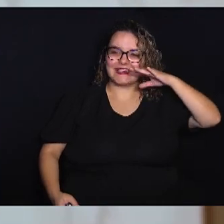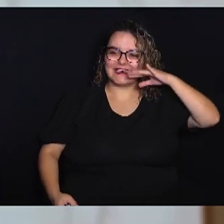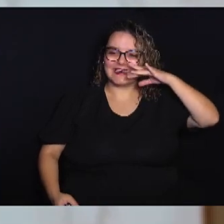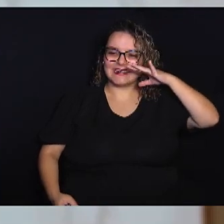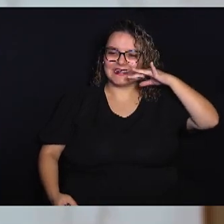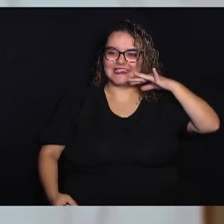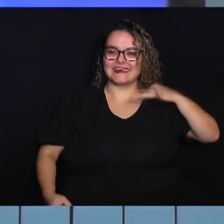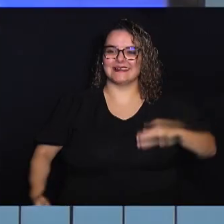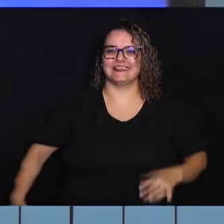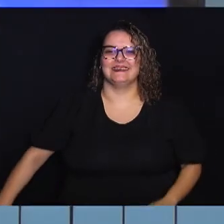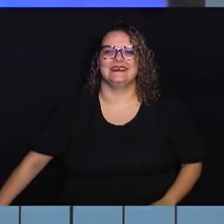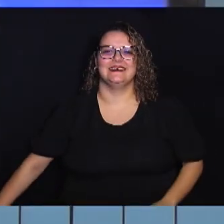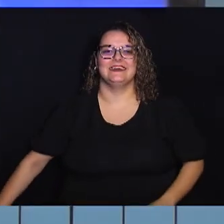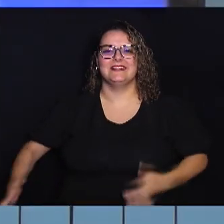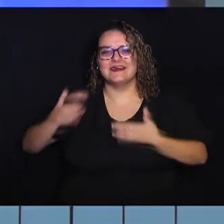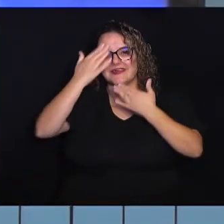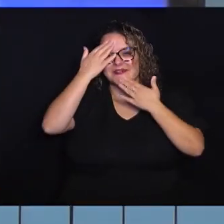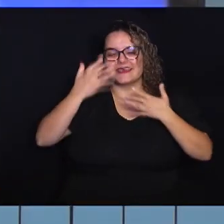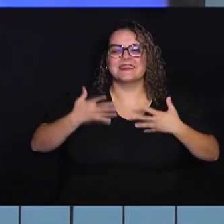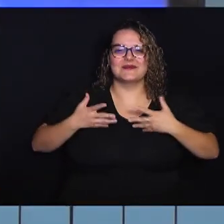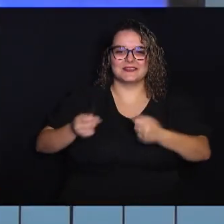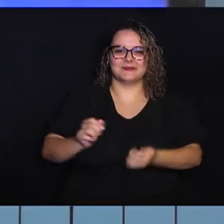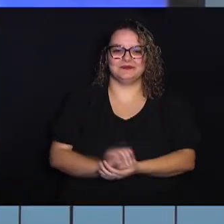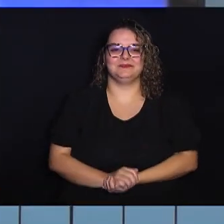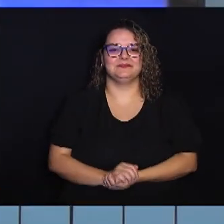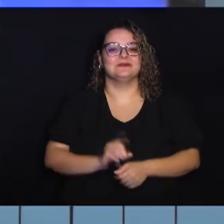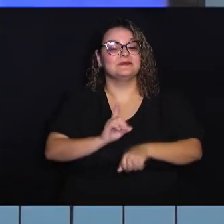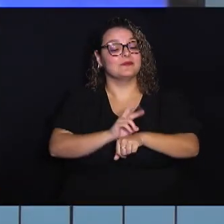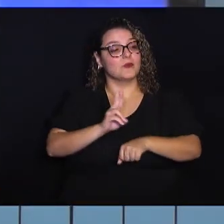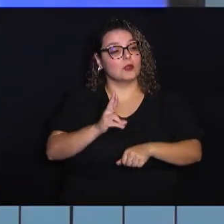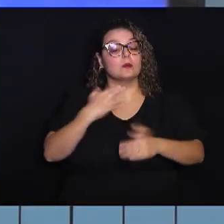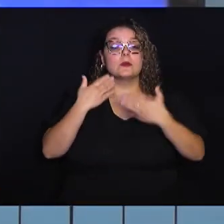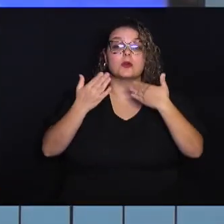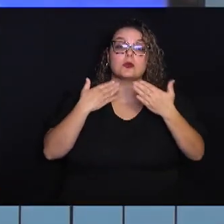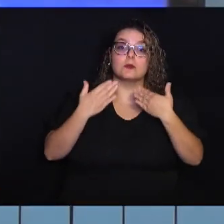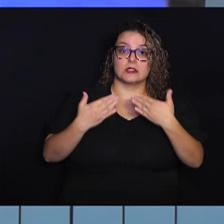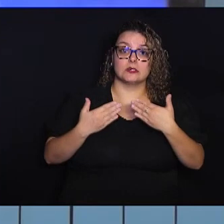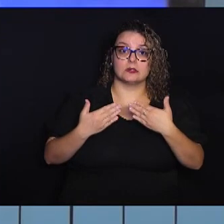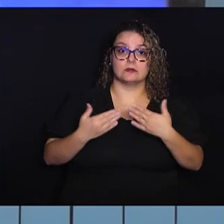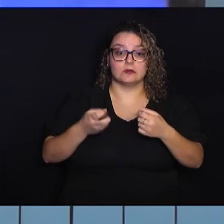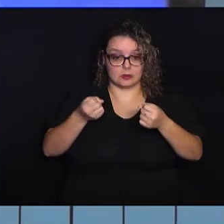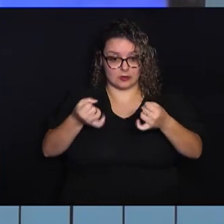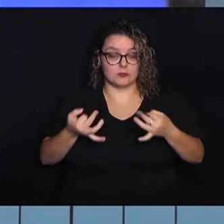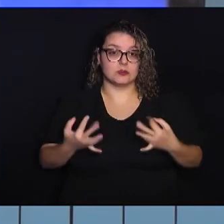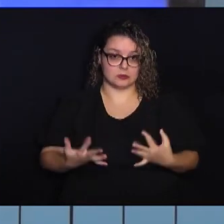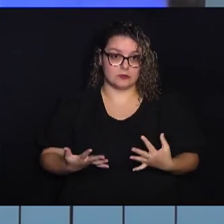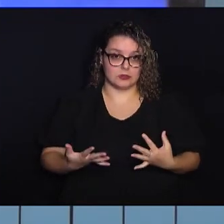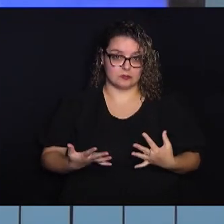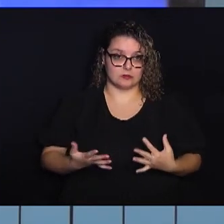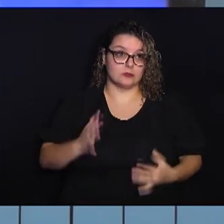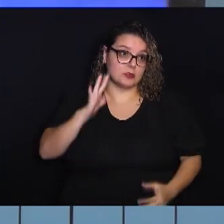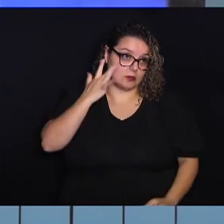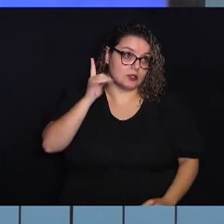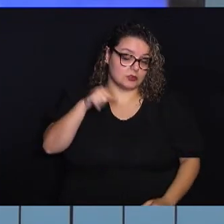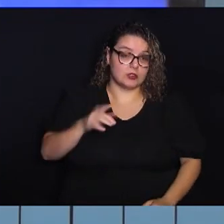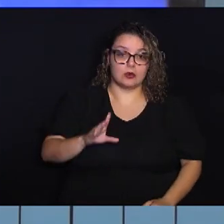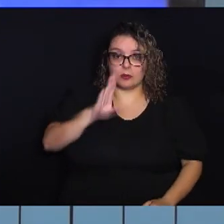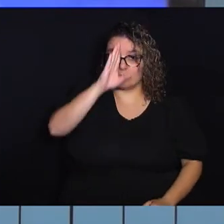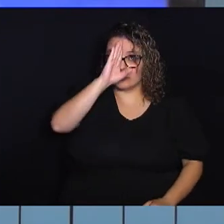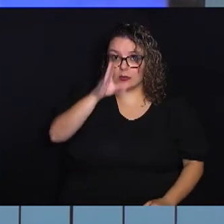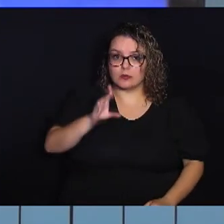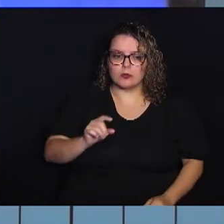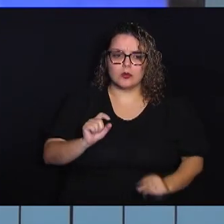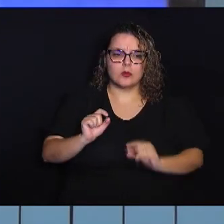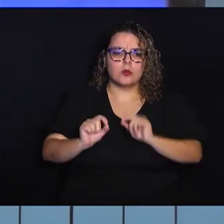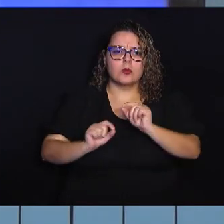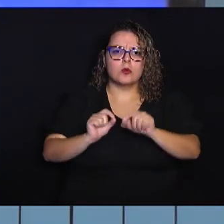convite. Doutor, para a gente começar aqui o nosso bate-papo, vamos esclarecer então, que eu acho que é o principal, o que